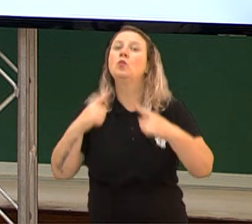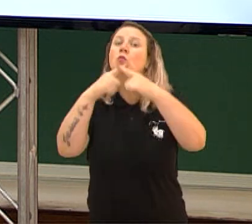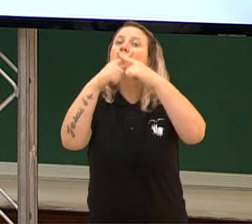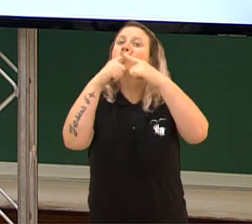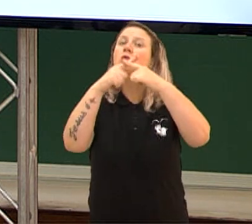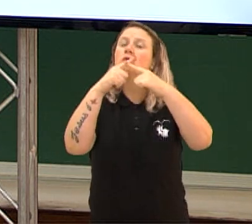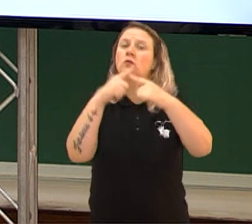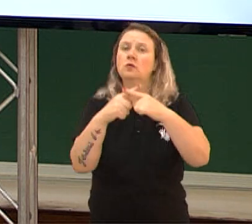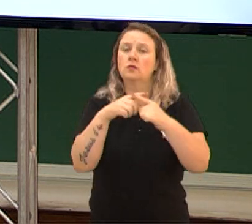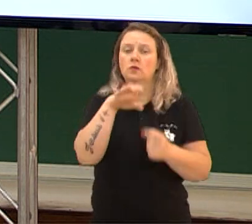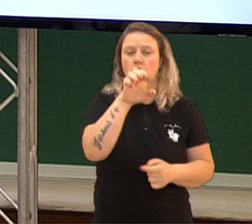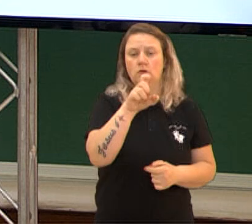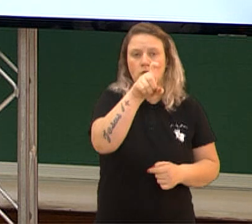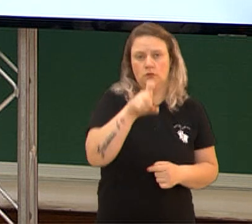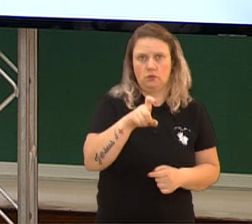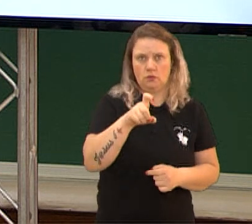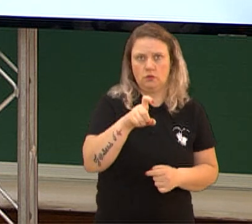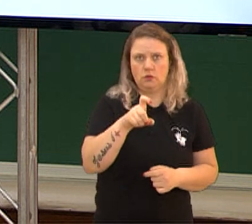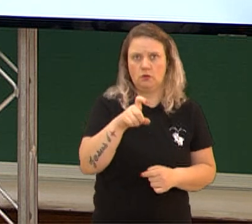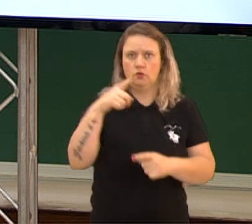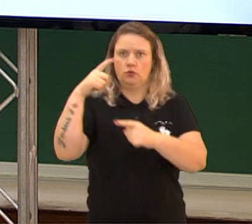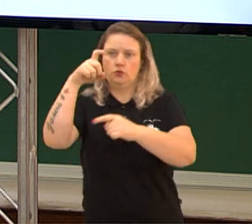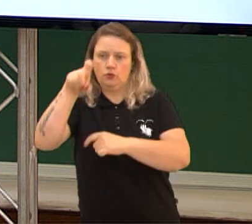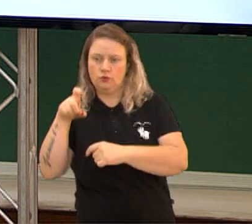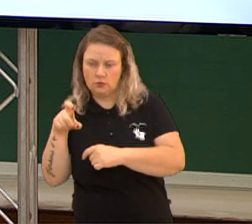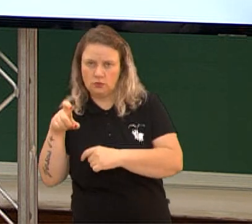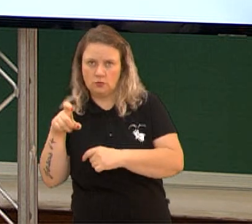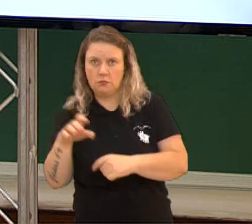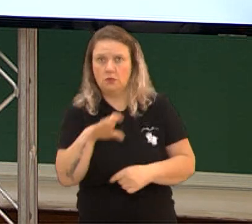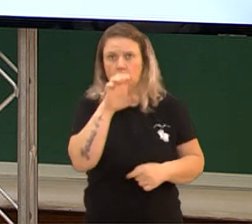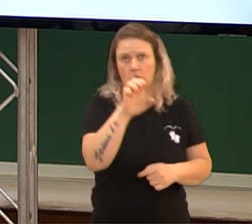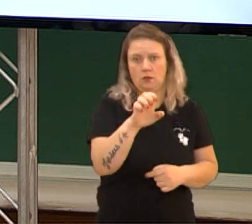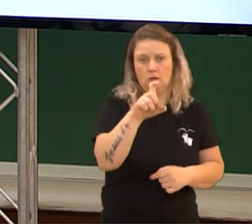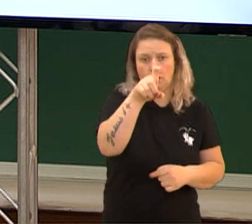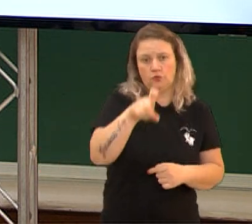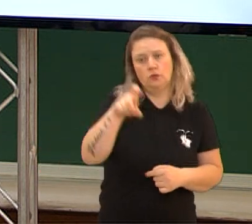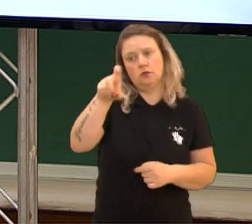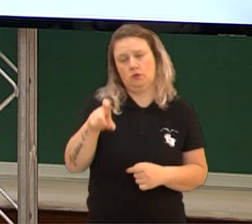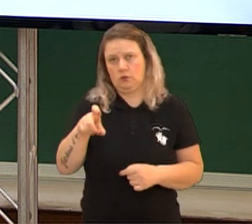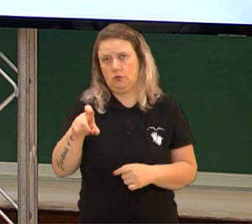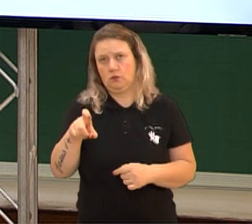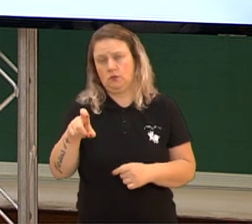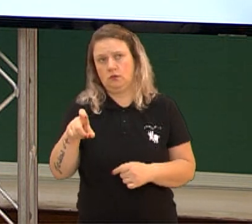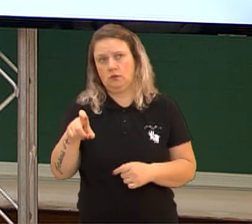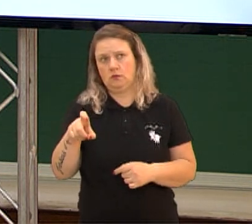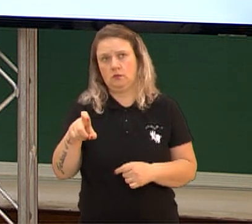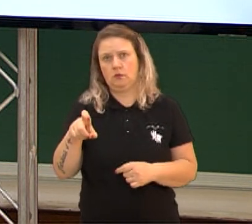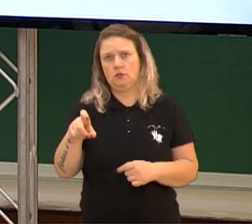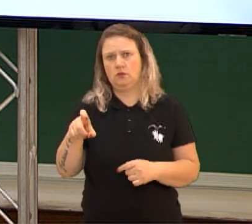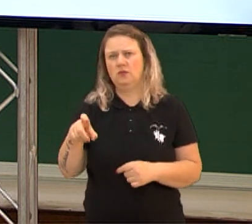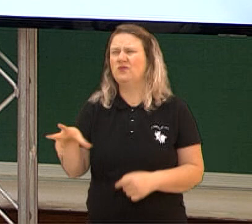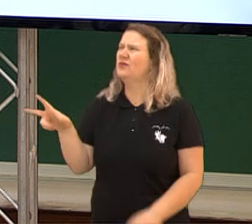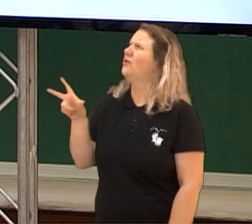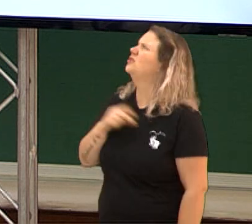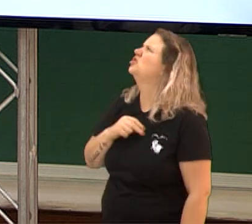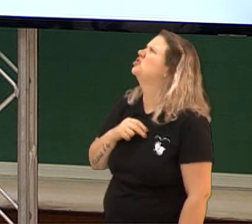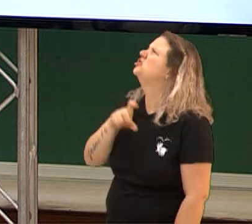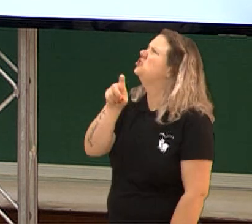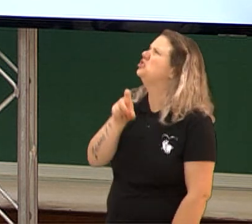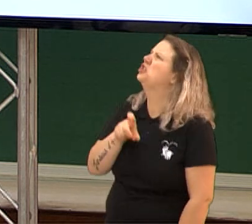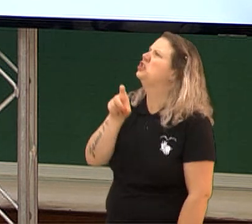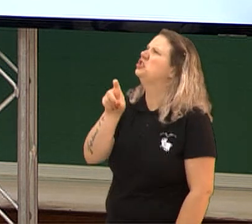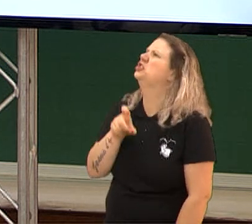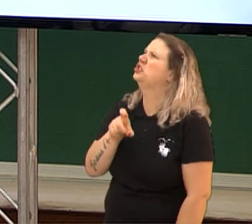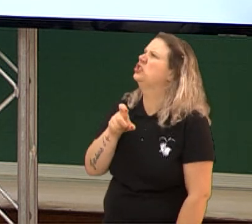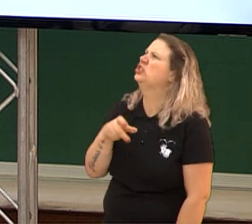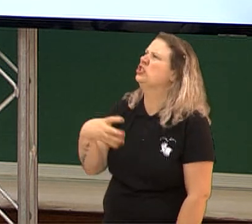multiplico EX com X, dá o próprio EXX. Aqui não importa. Nossa, professor, esse teu sotaque é XX.